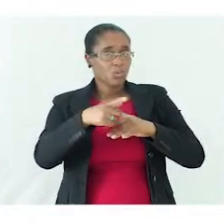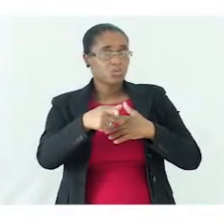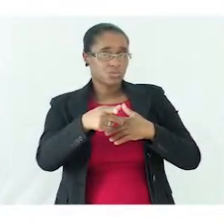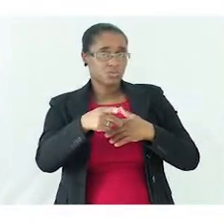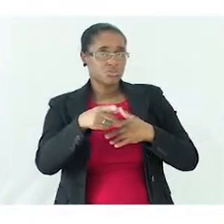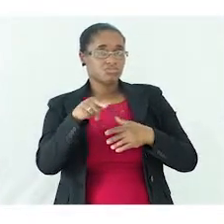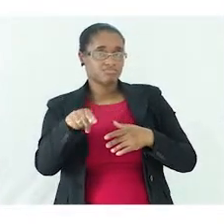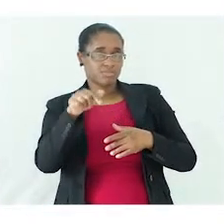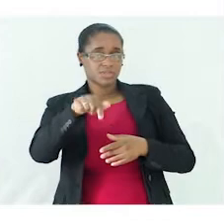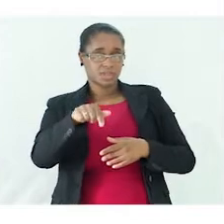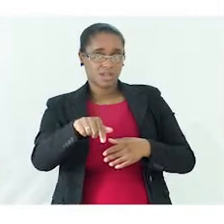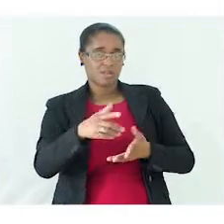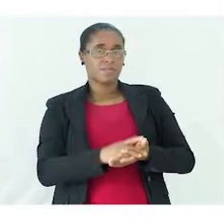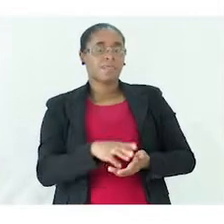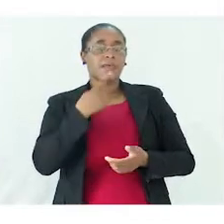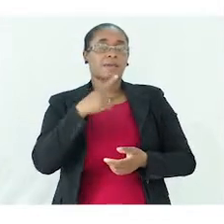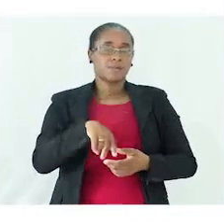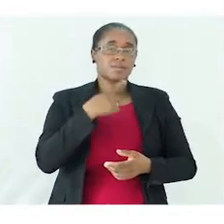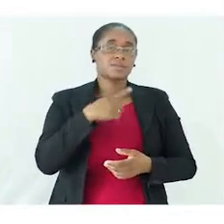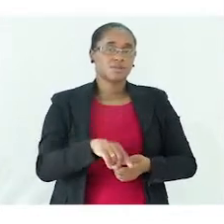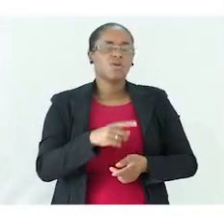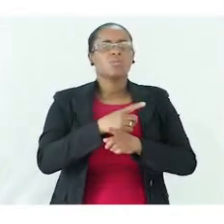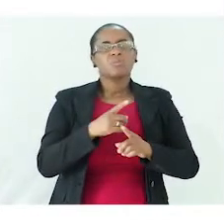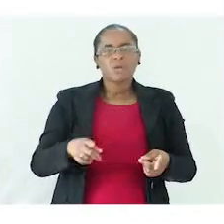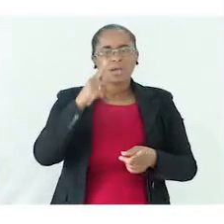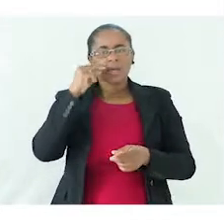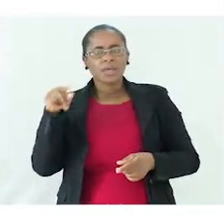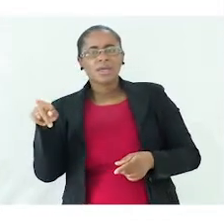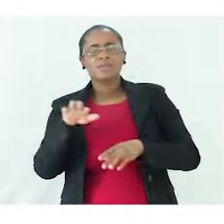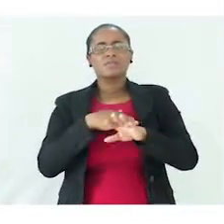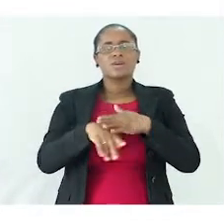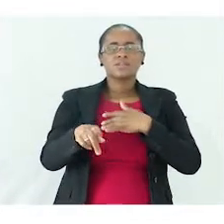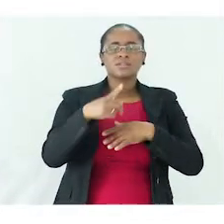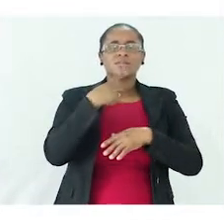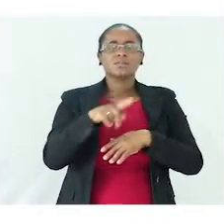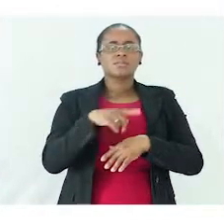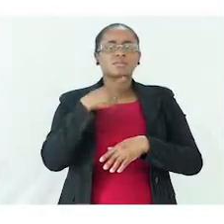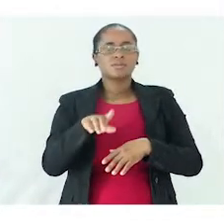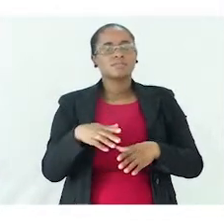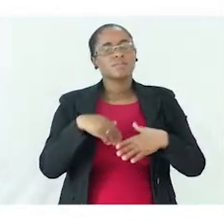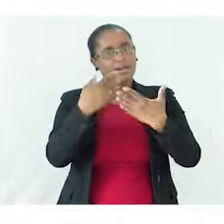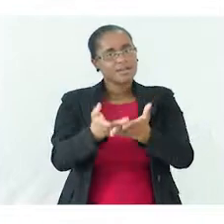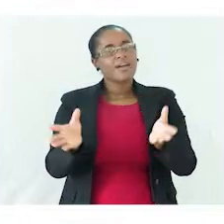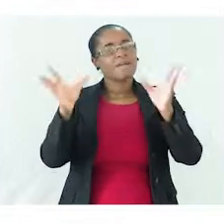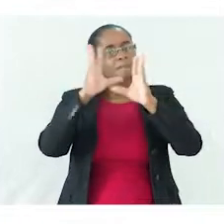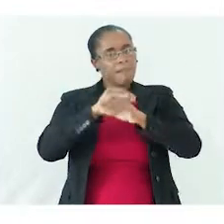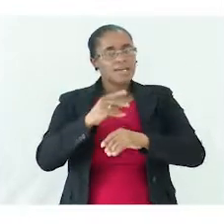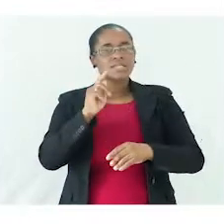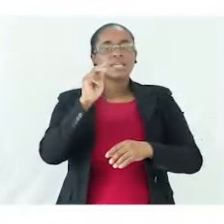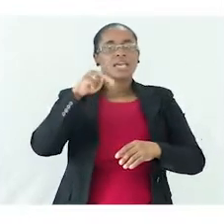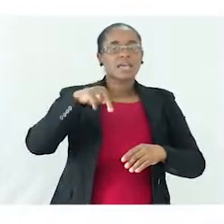presente é a repetição. E por que ele faz essa repetição? Para dar mais ênfase à ideia, para